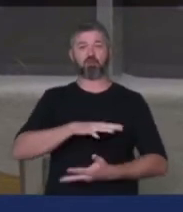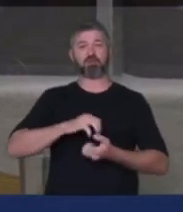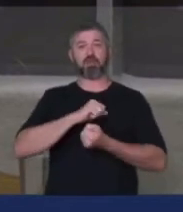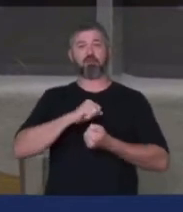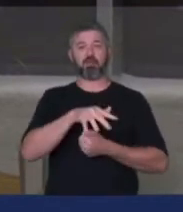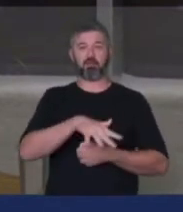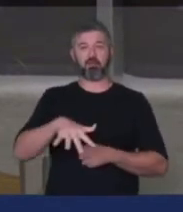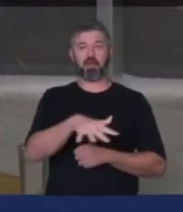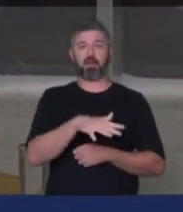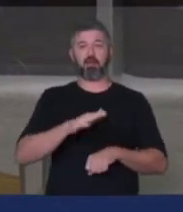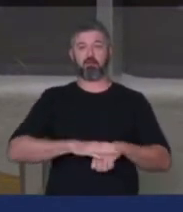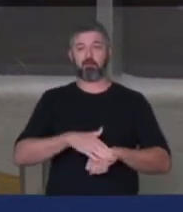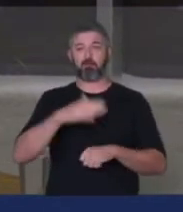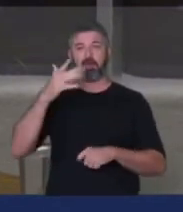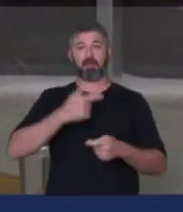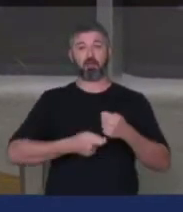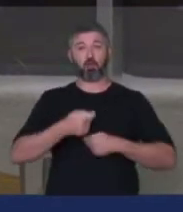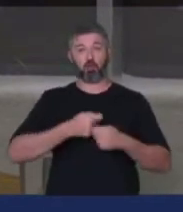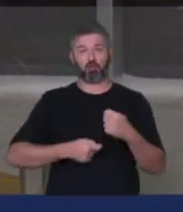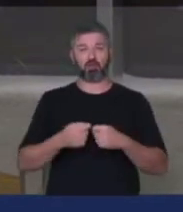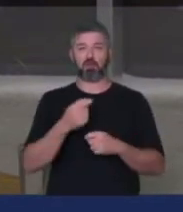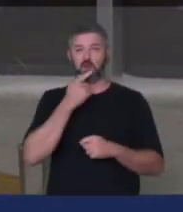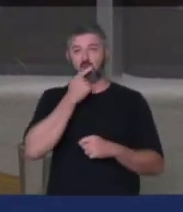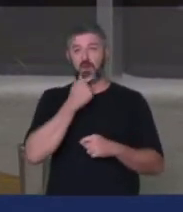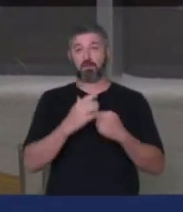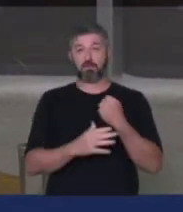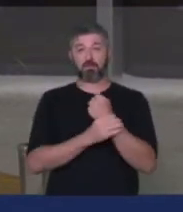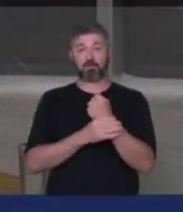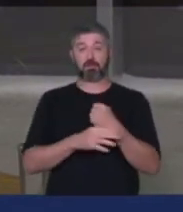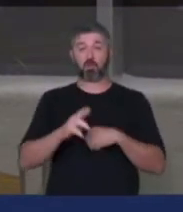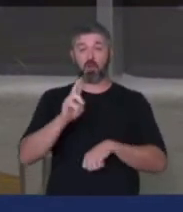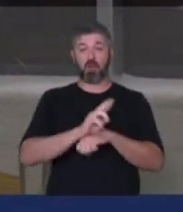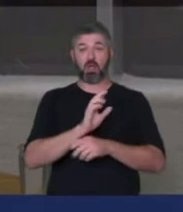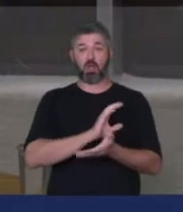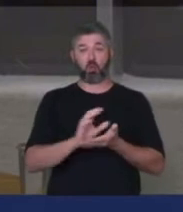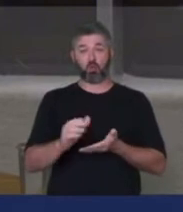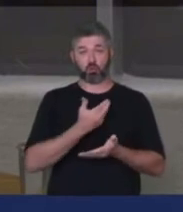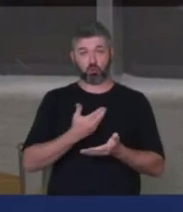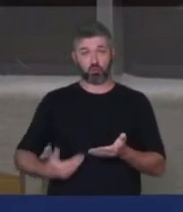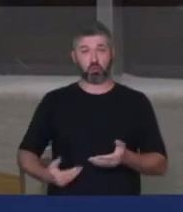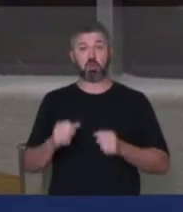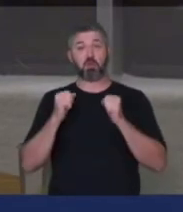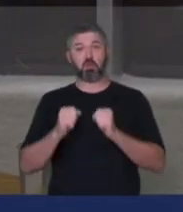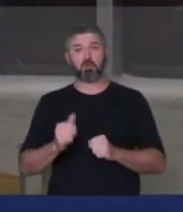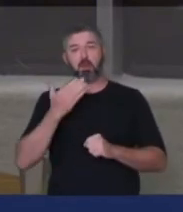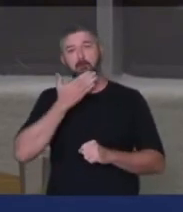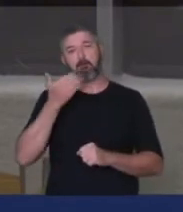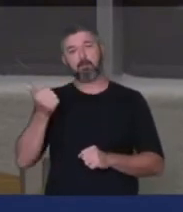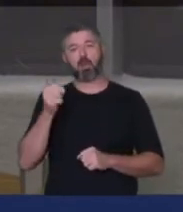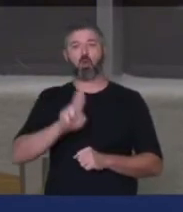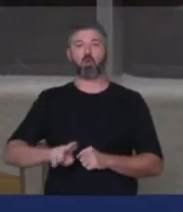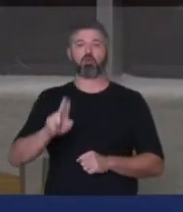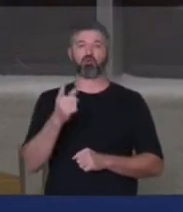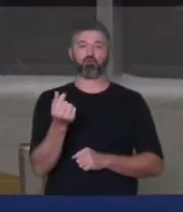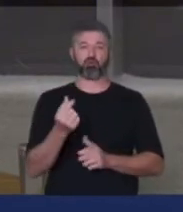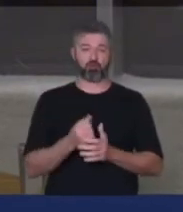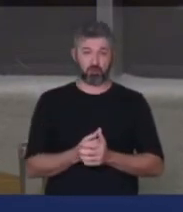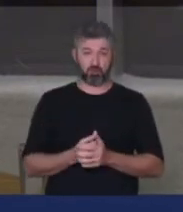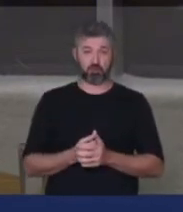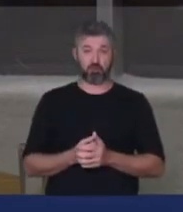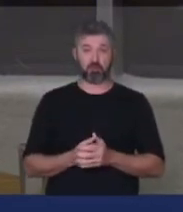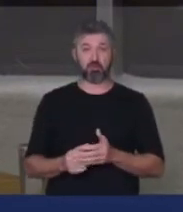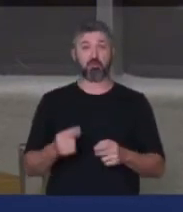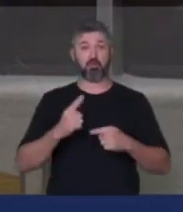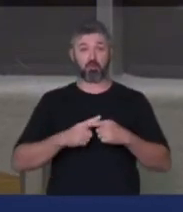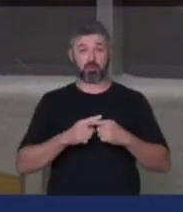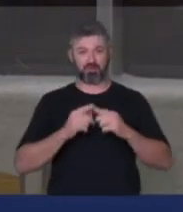para garantir maior economicidade, para garantir que os recursos públicos possam ser melhor empregados, para fazer com que o